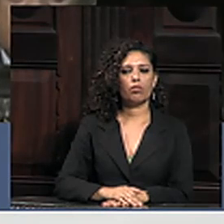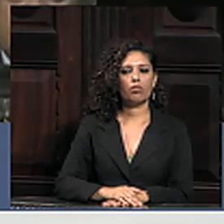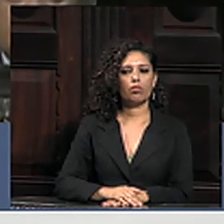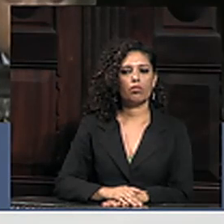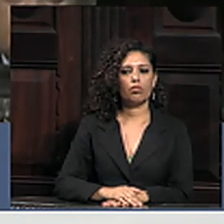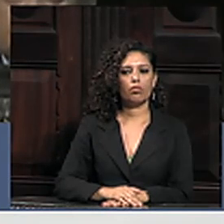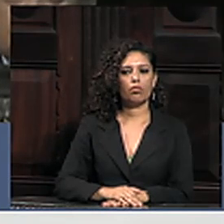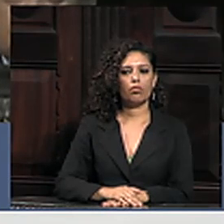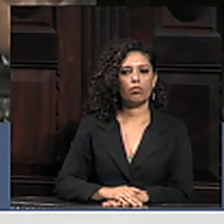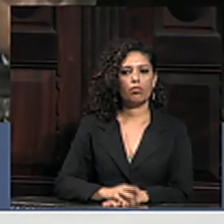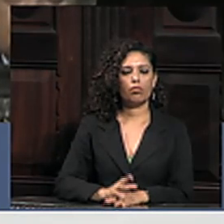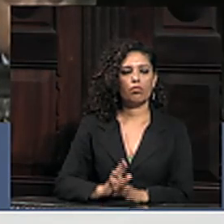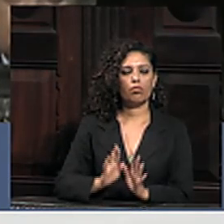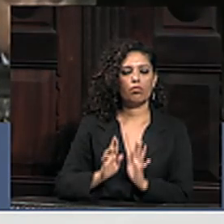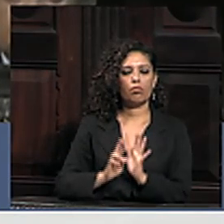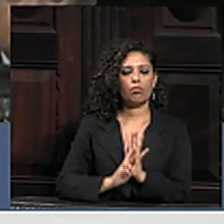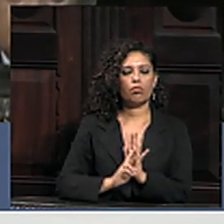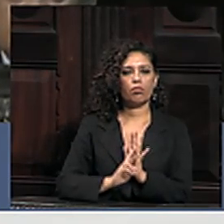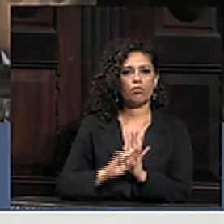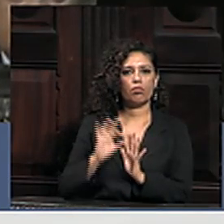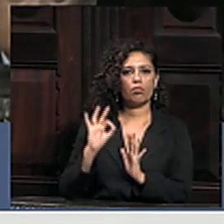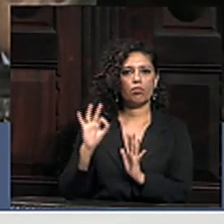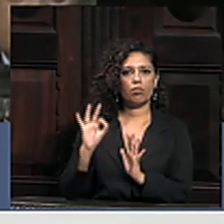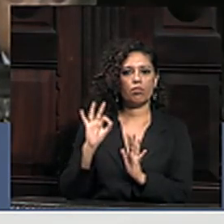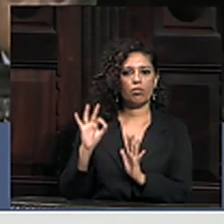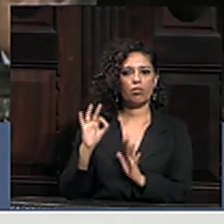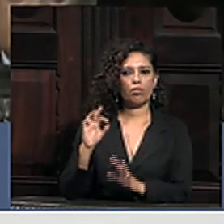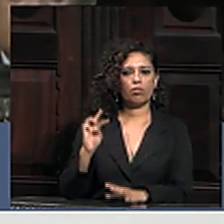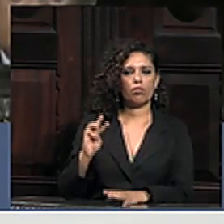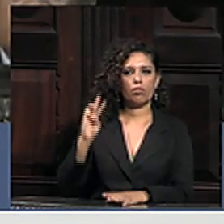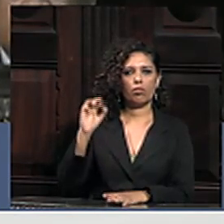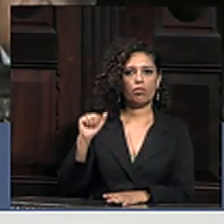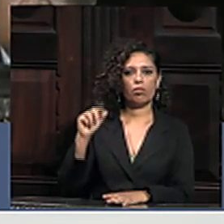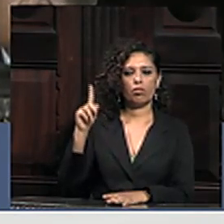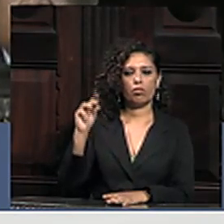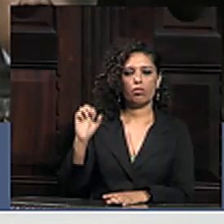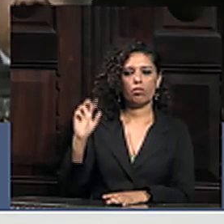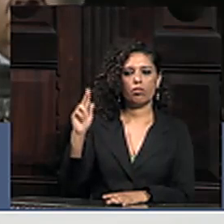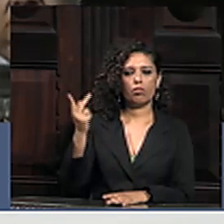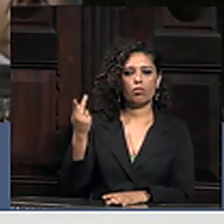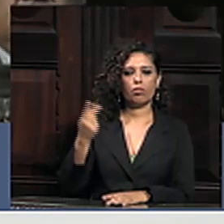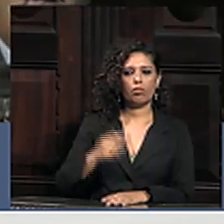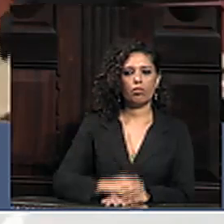Designo o relator especial pela mesa, diretora, deputado Valdec Carneiro.